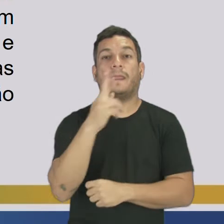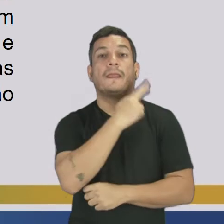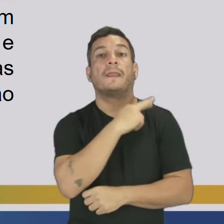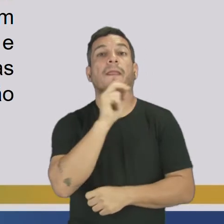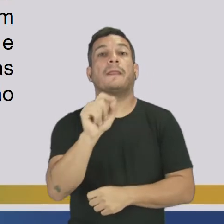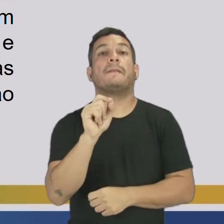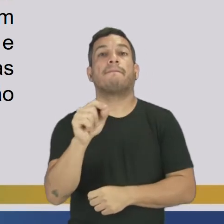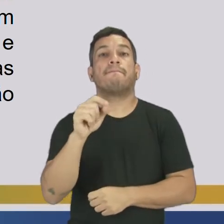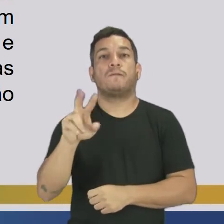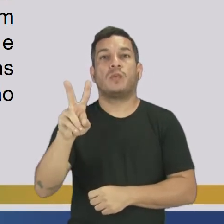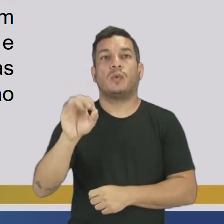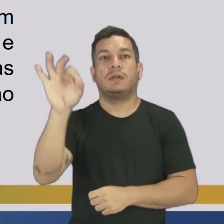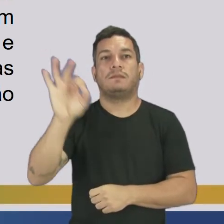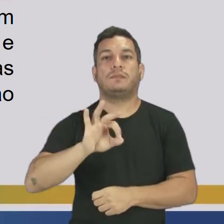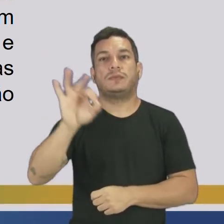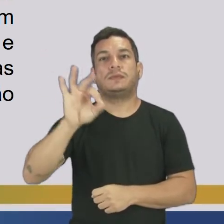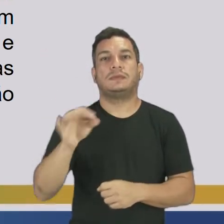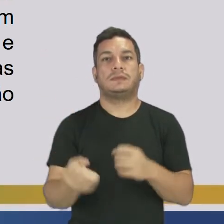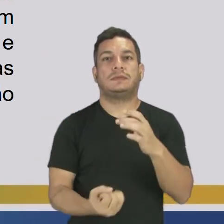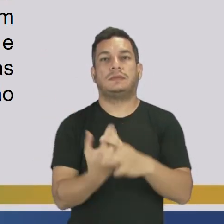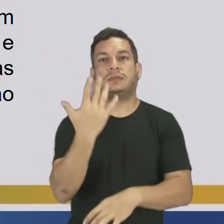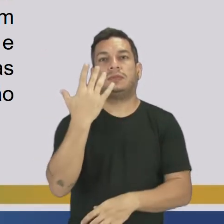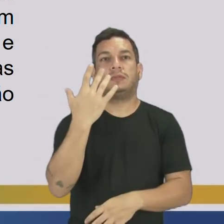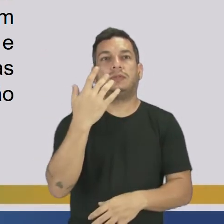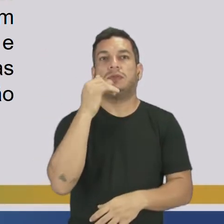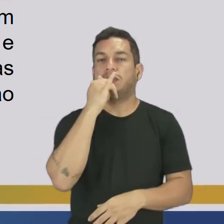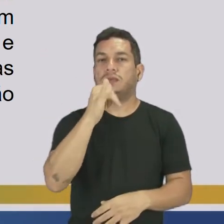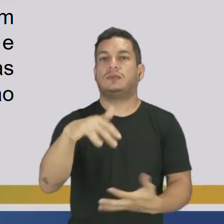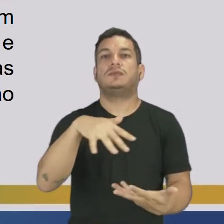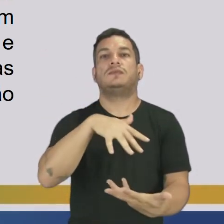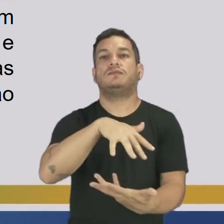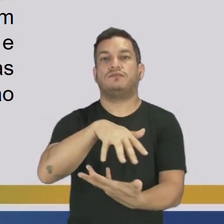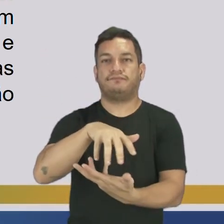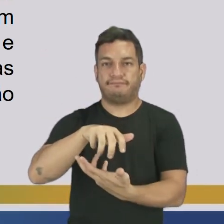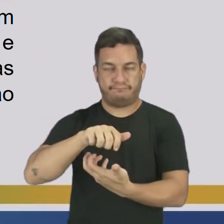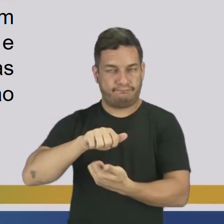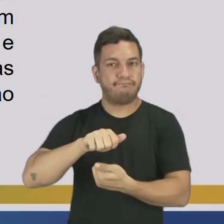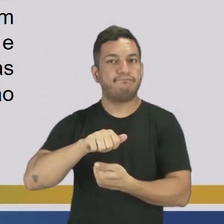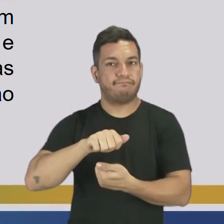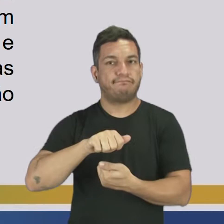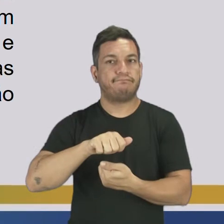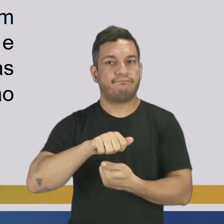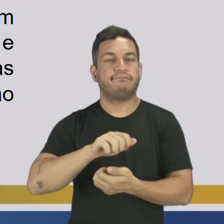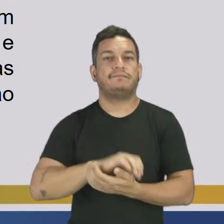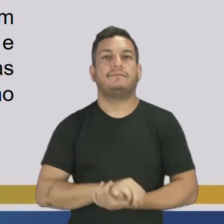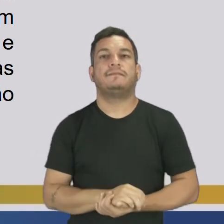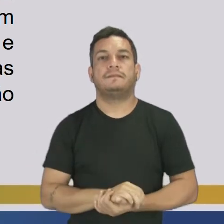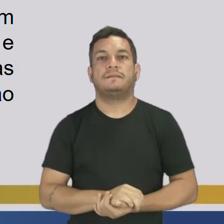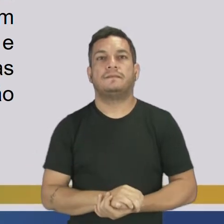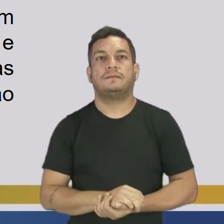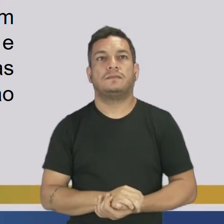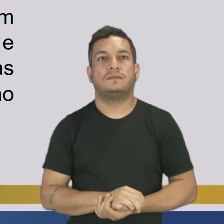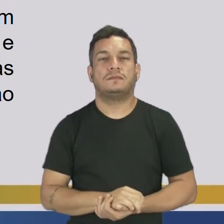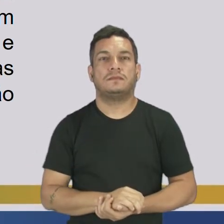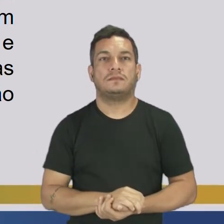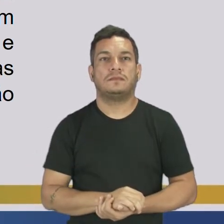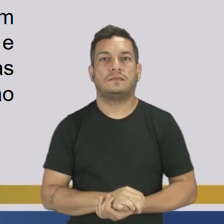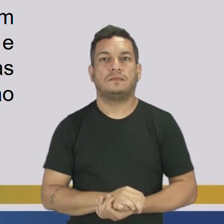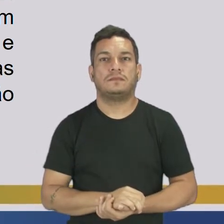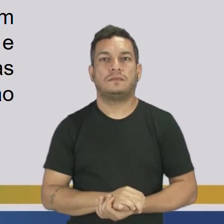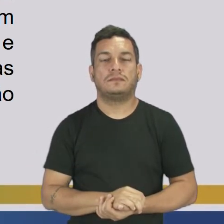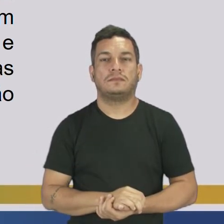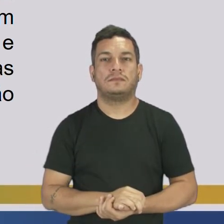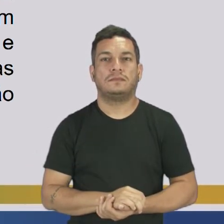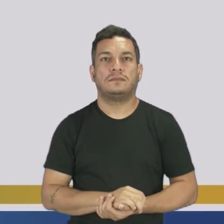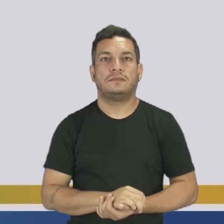responsáveis por cerca de 50% da energia, da geração mundial de energia, através de